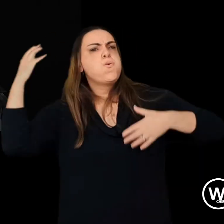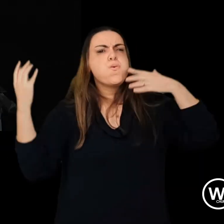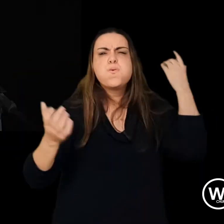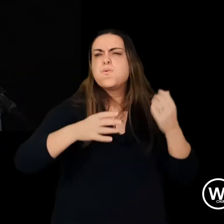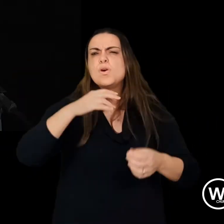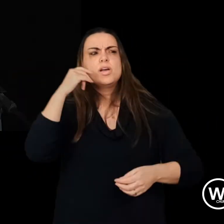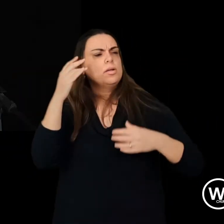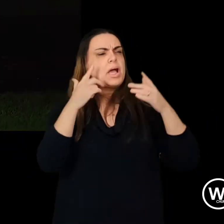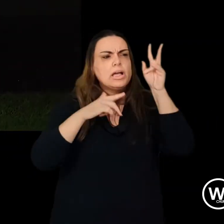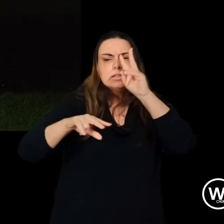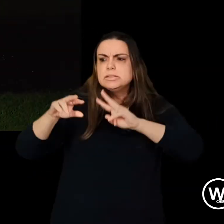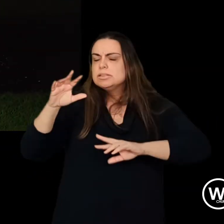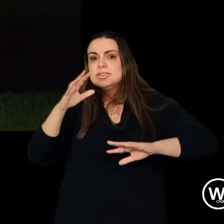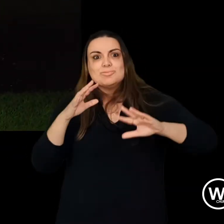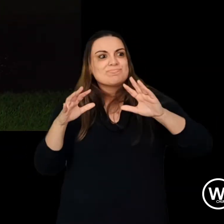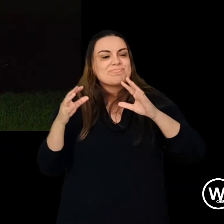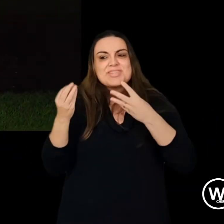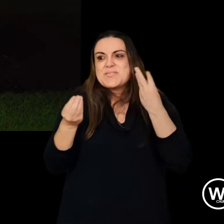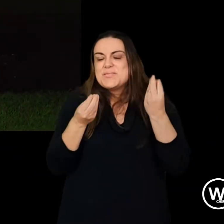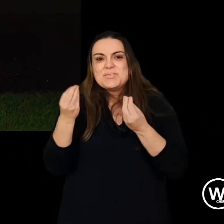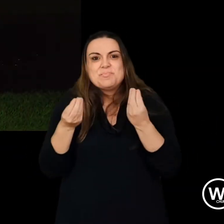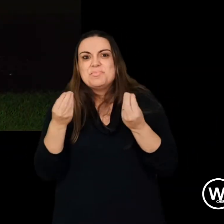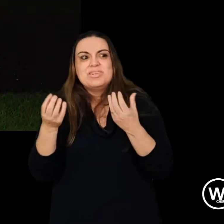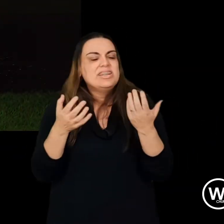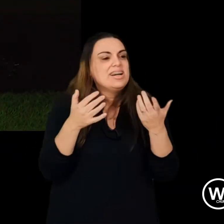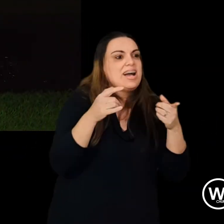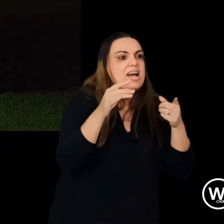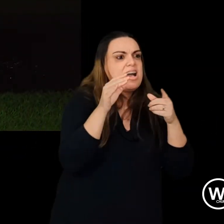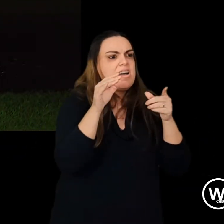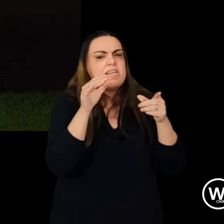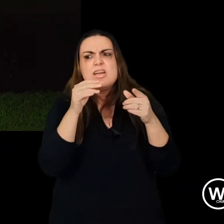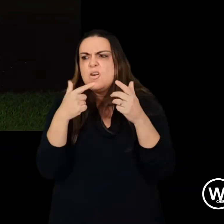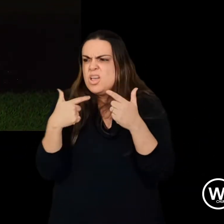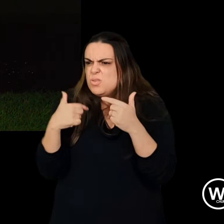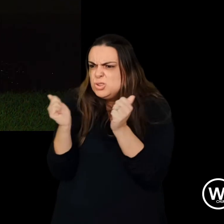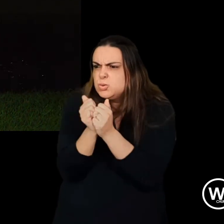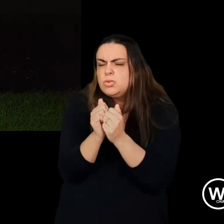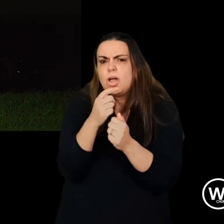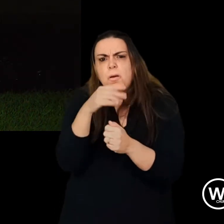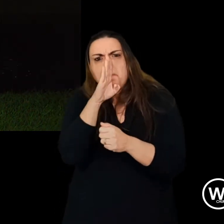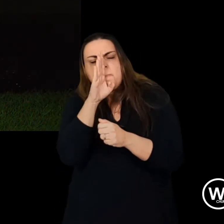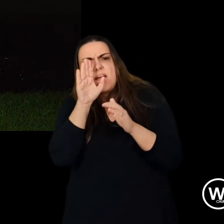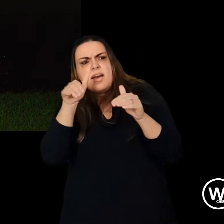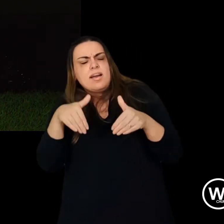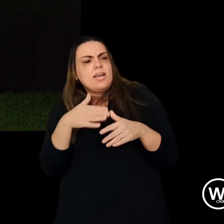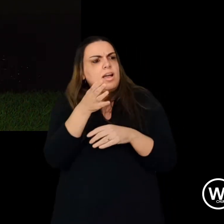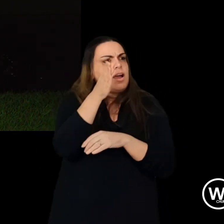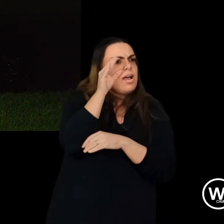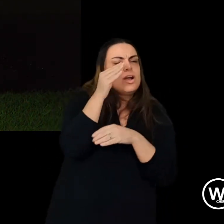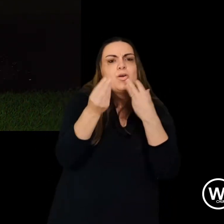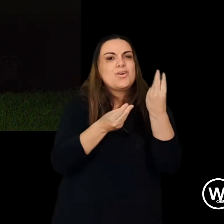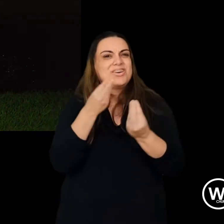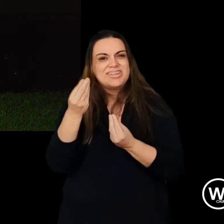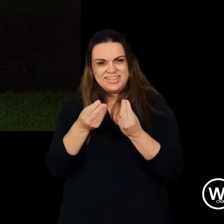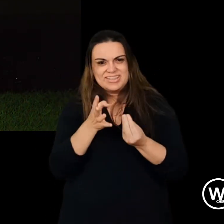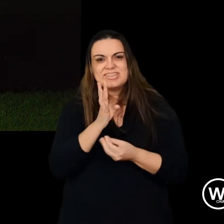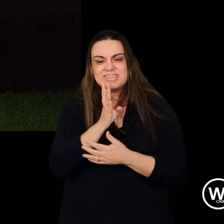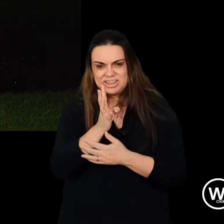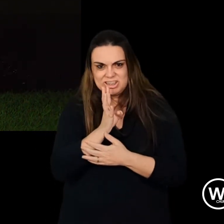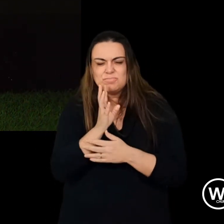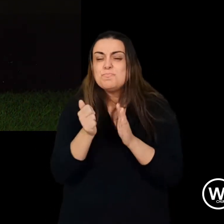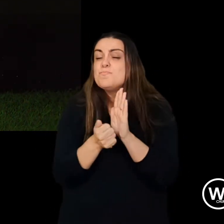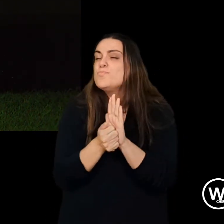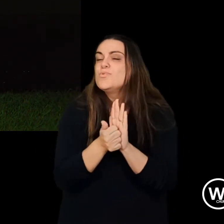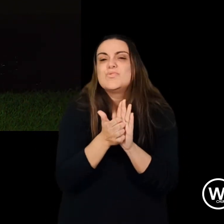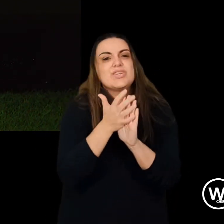você já fica meio assim: será que eu consigo, será que eu presto atenção no que estão orando, será que eu oro junto, será que eu fico quieto, será que eu fico olhando? E por